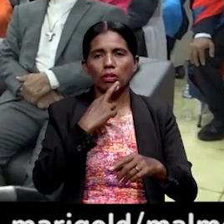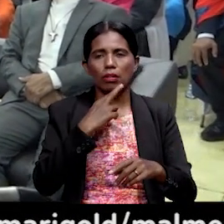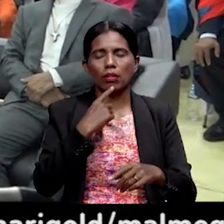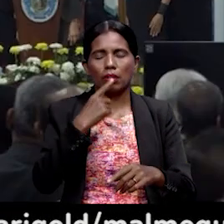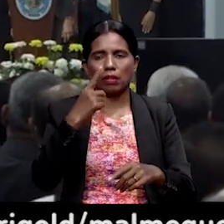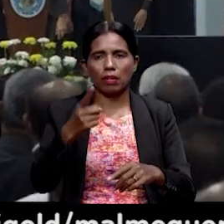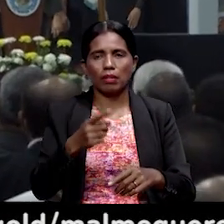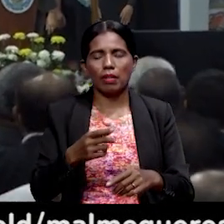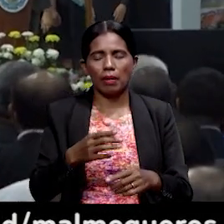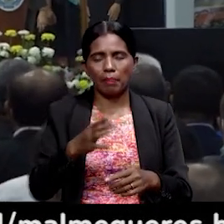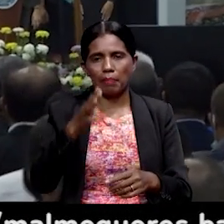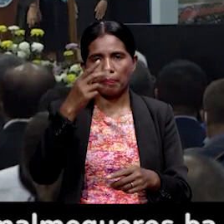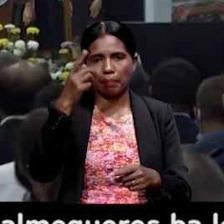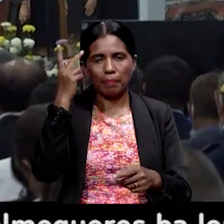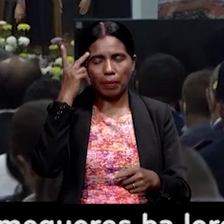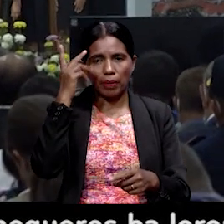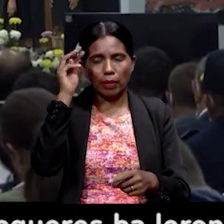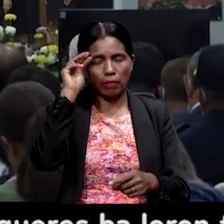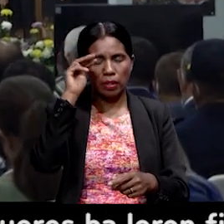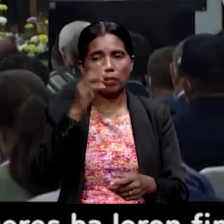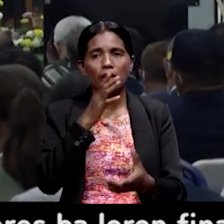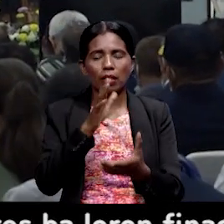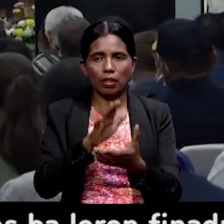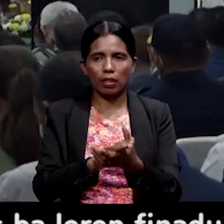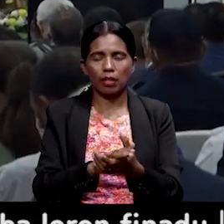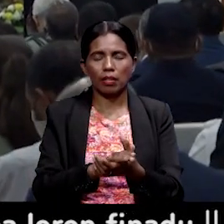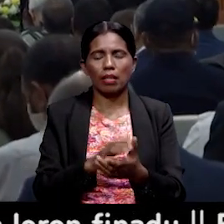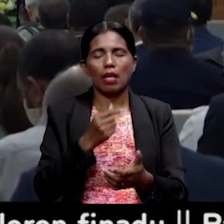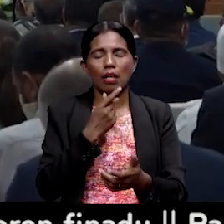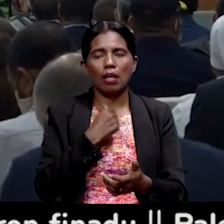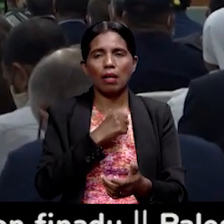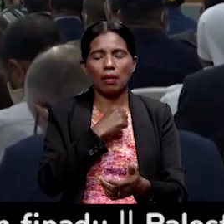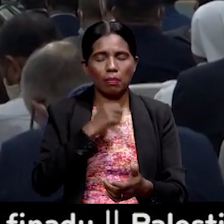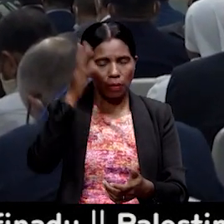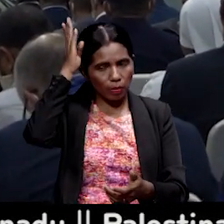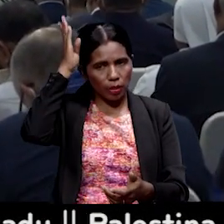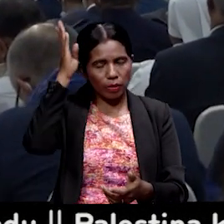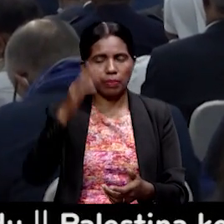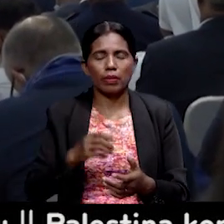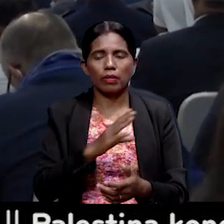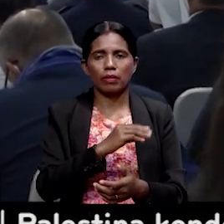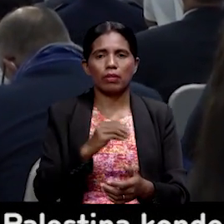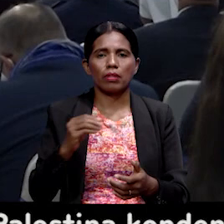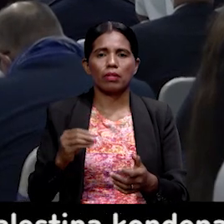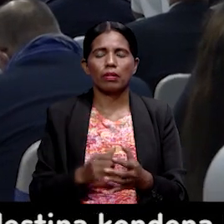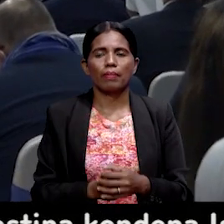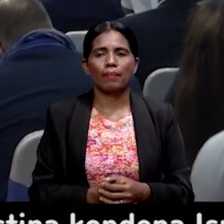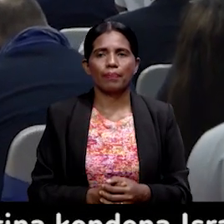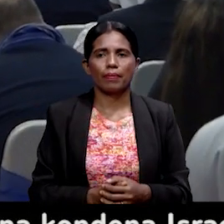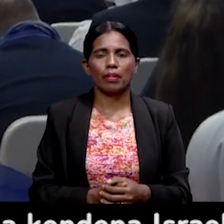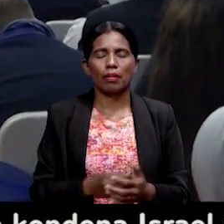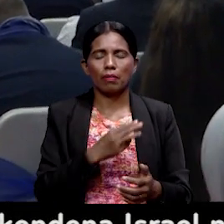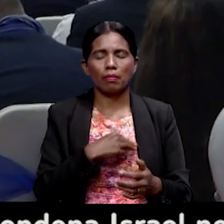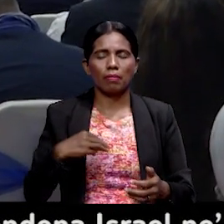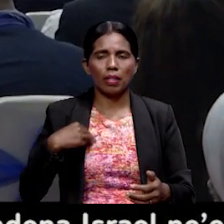esposa primeiro-ministro Isabel Ferreira, arcebispo arquidiocese metropolitano de Dili, Dom Virgílio do Carmo da Silva, SDB, madre